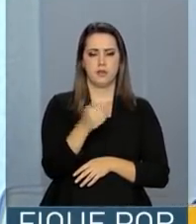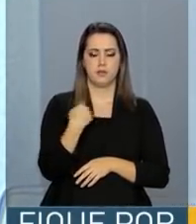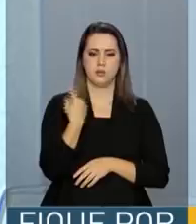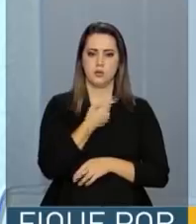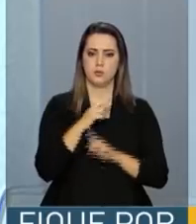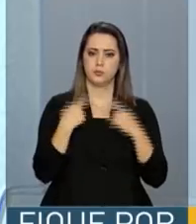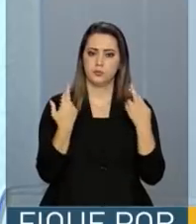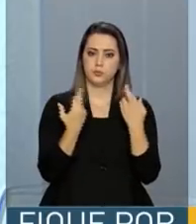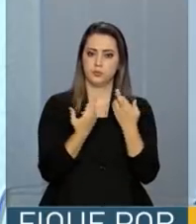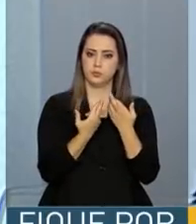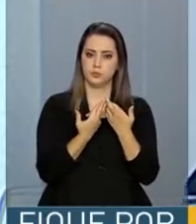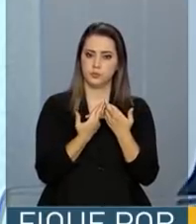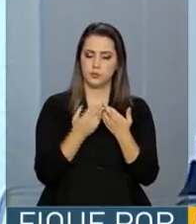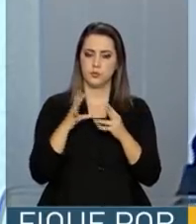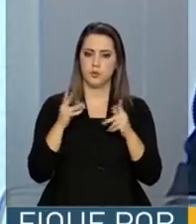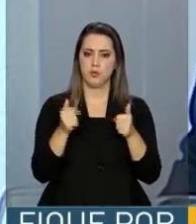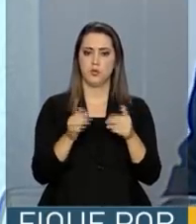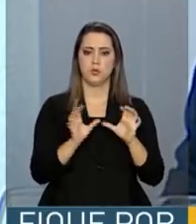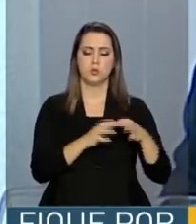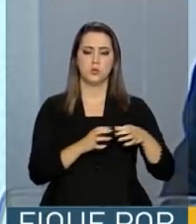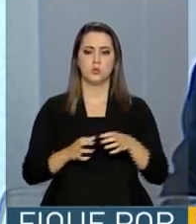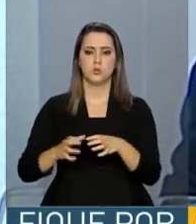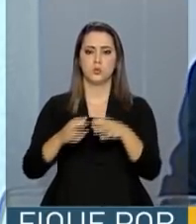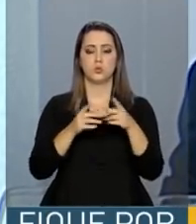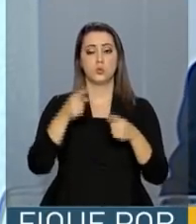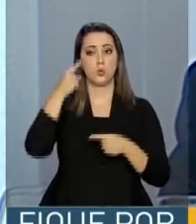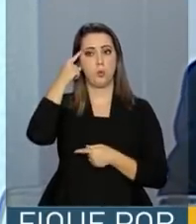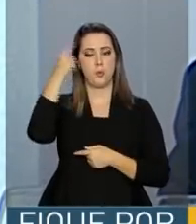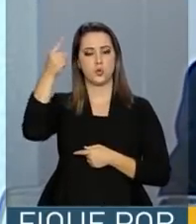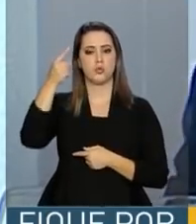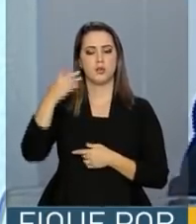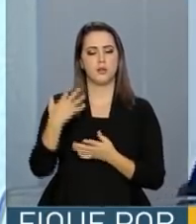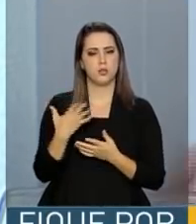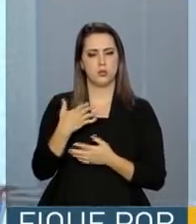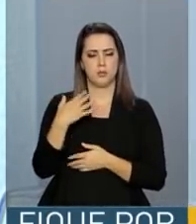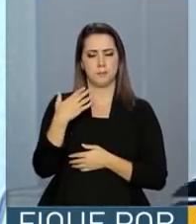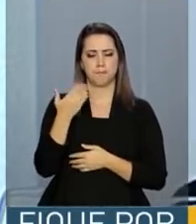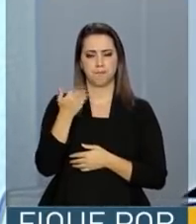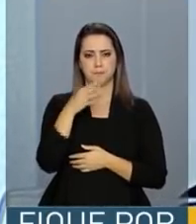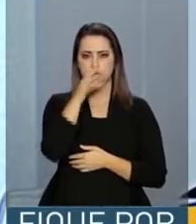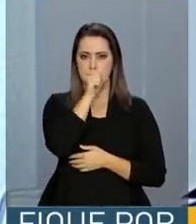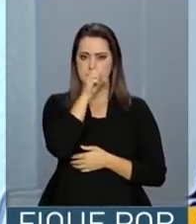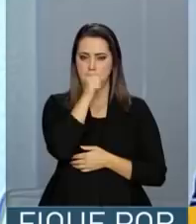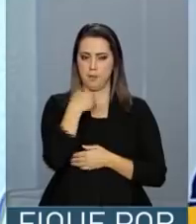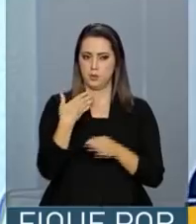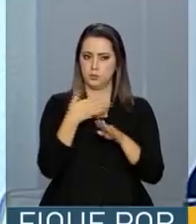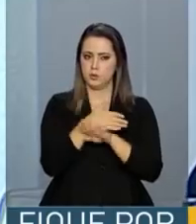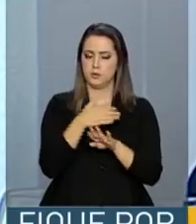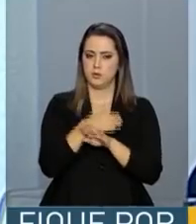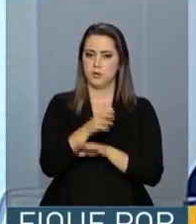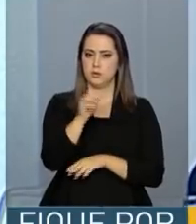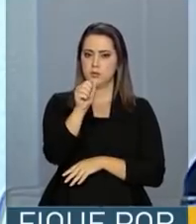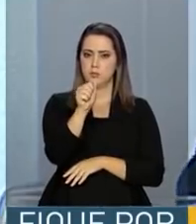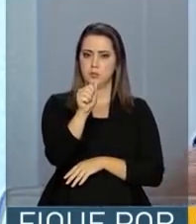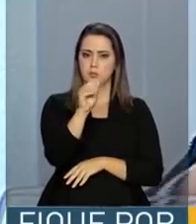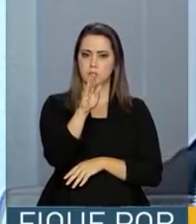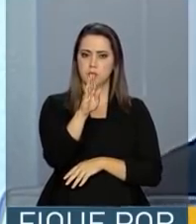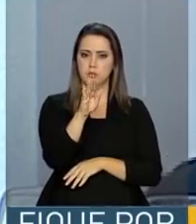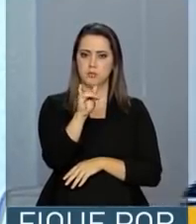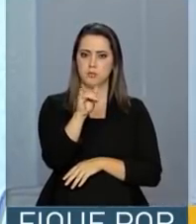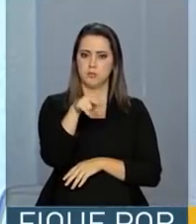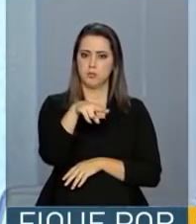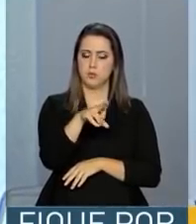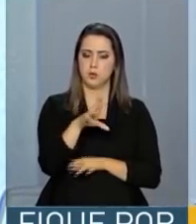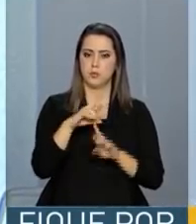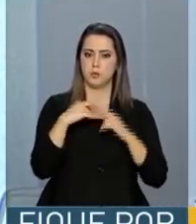reunificar não é todos os setores de inteligência no sábado ainda todos rabin para comemorar a reunificação